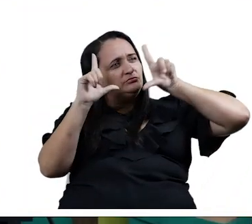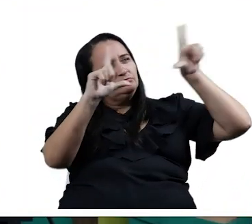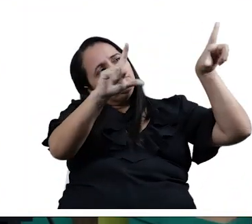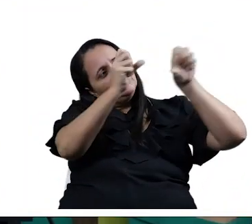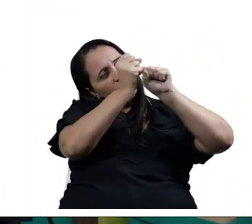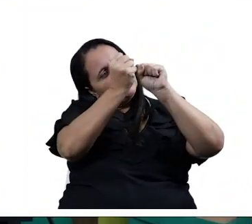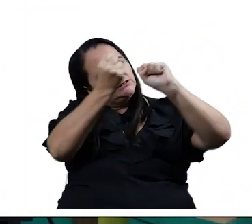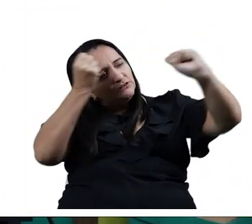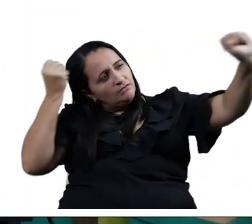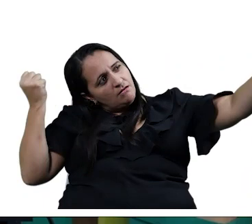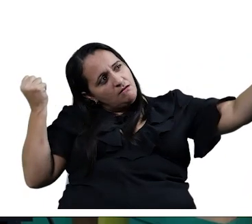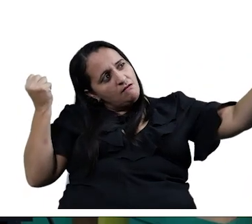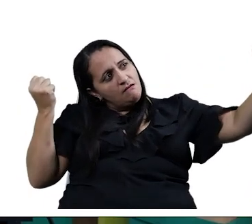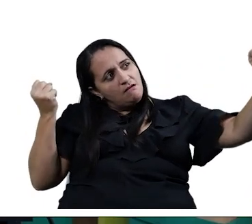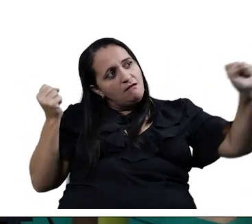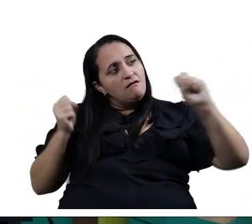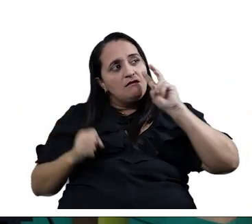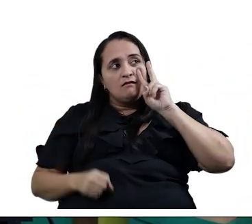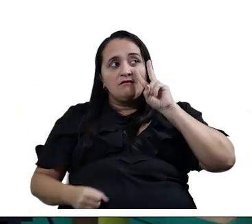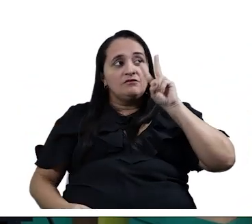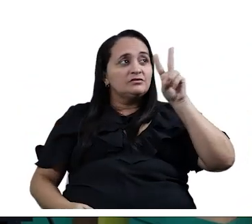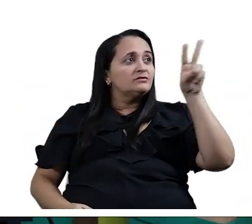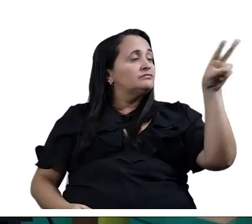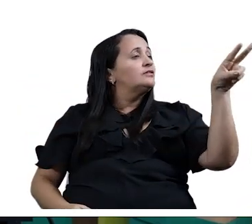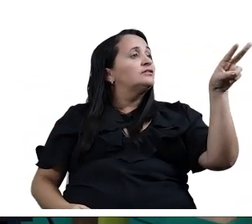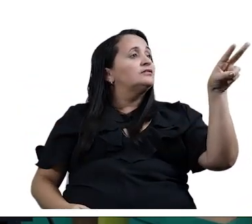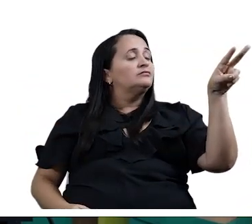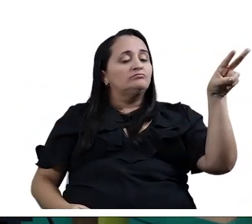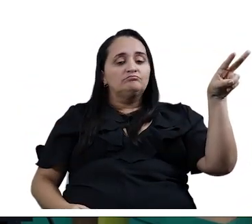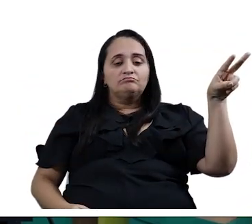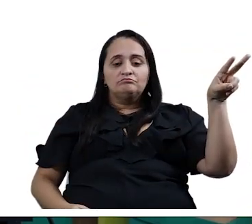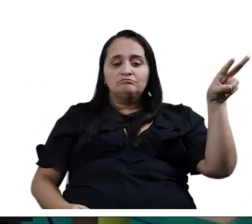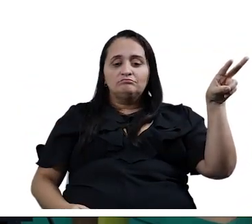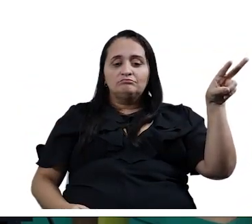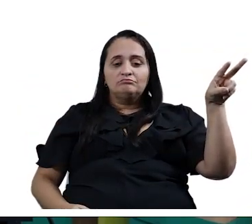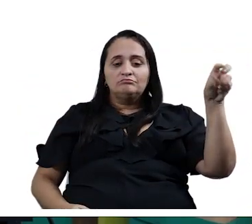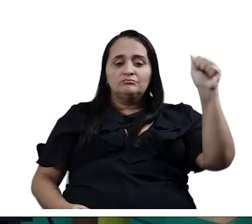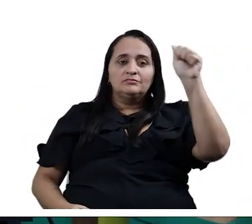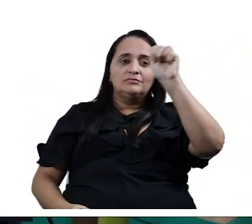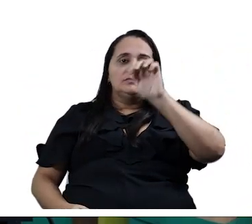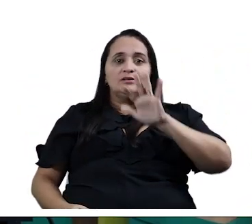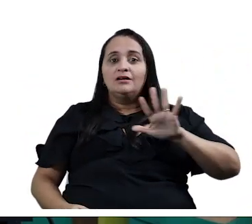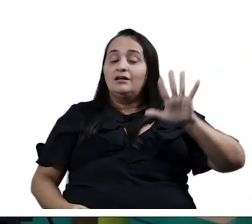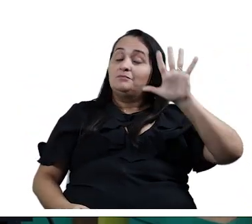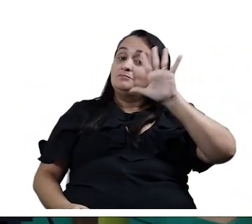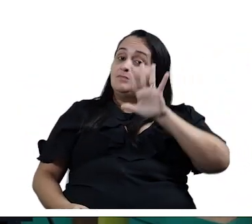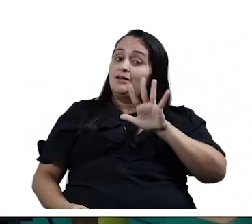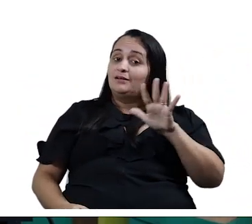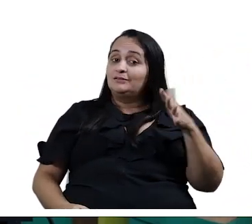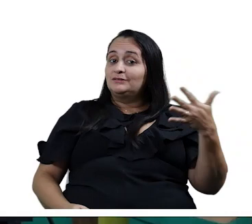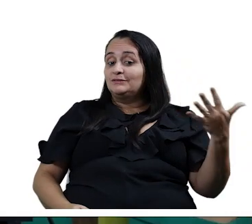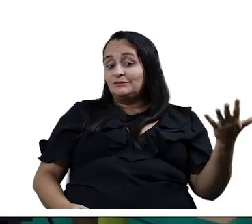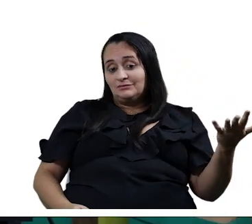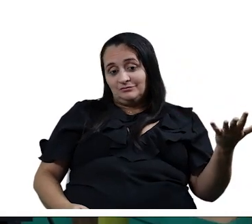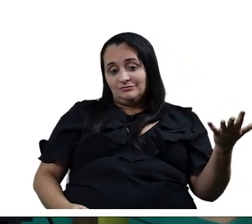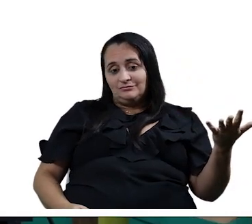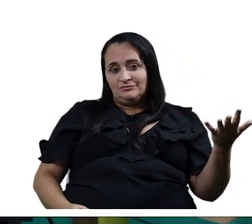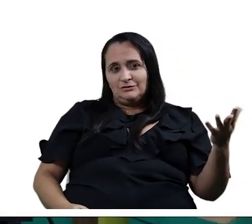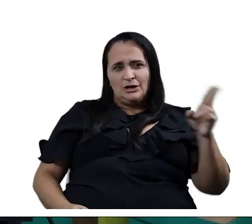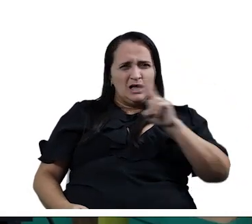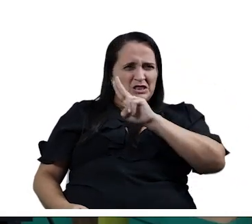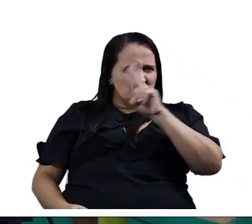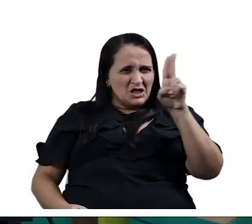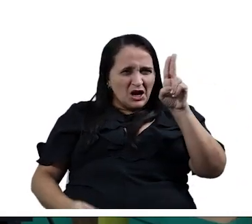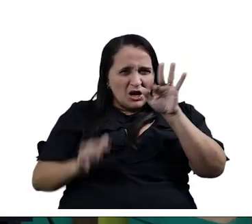grande, vamos pensar por aí. Então, às vezes você está passando na rua, você olha um outdoor, a primeira coisa que você vê no outdoor é